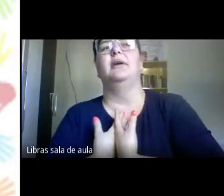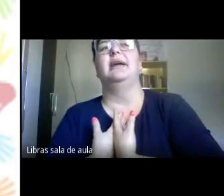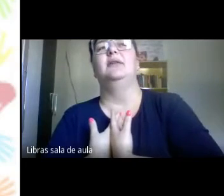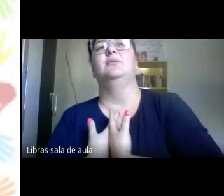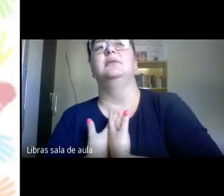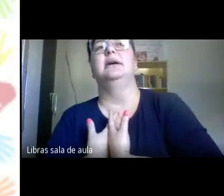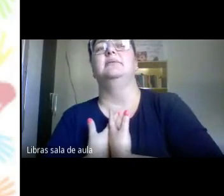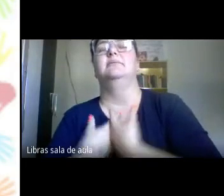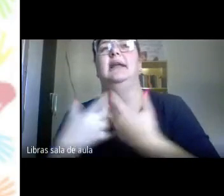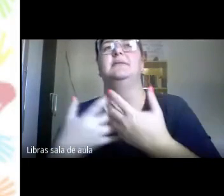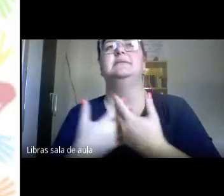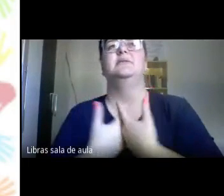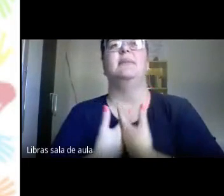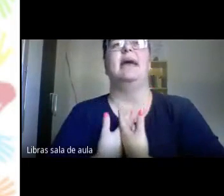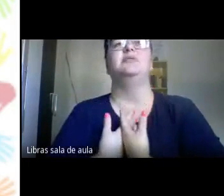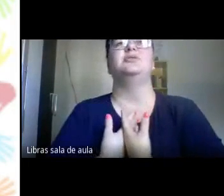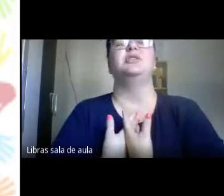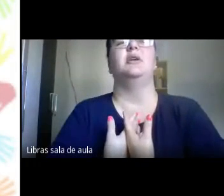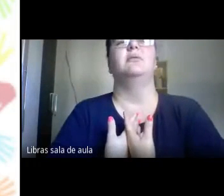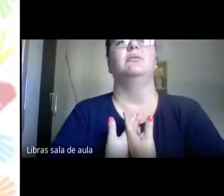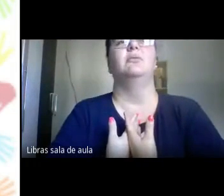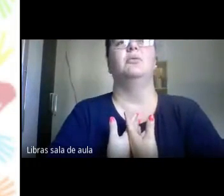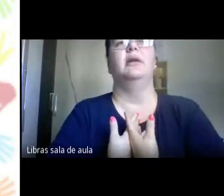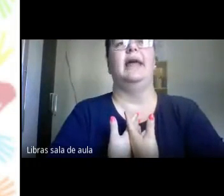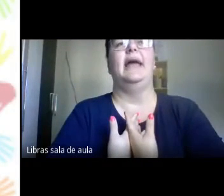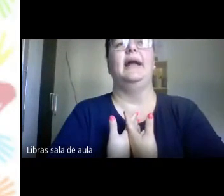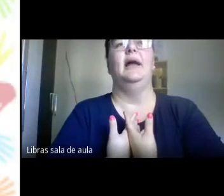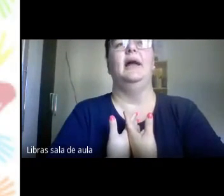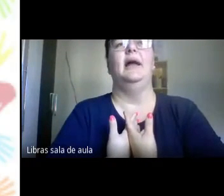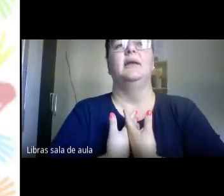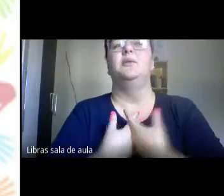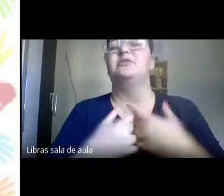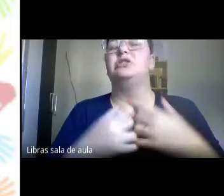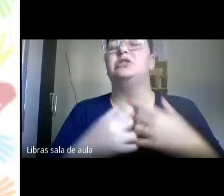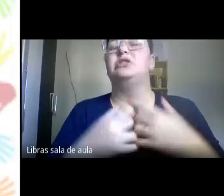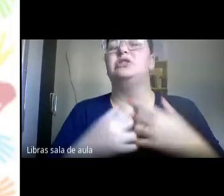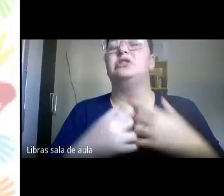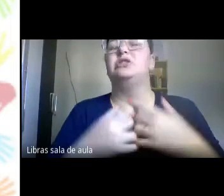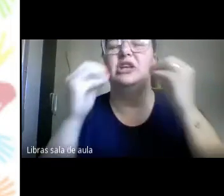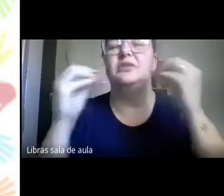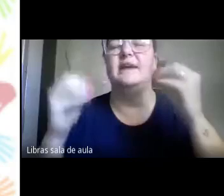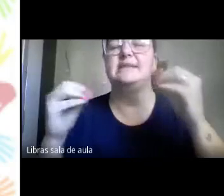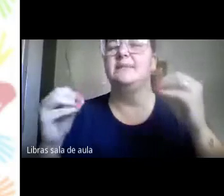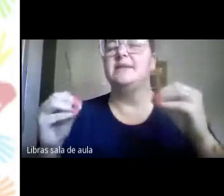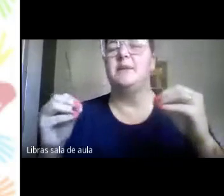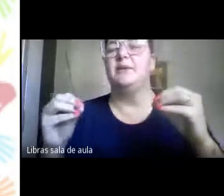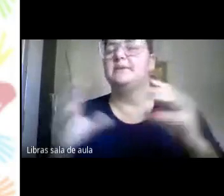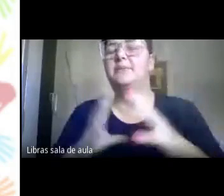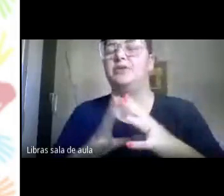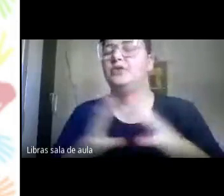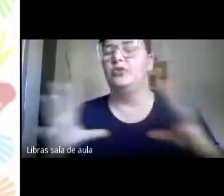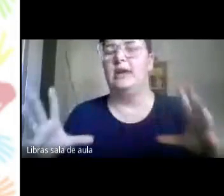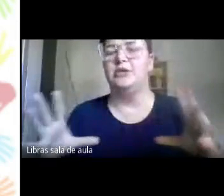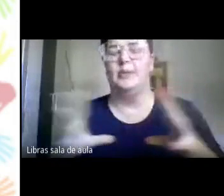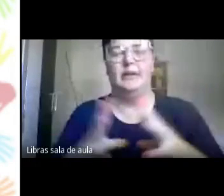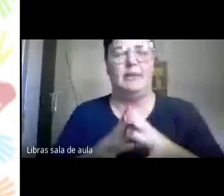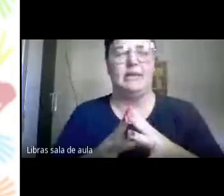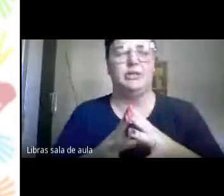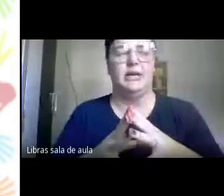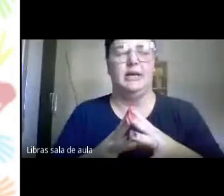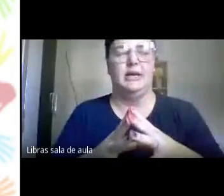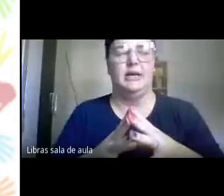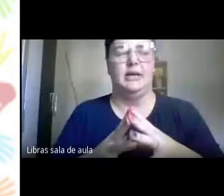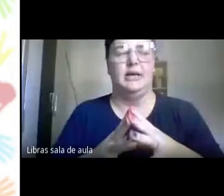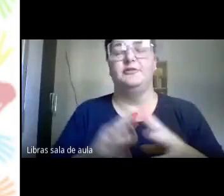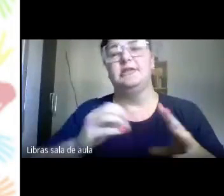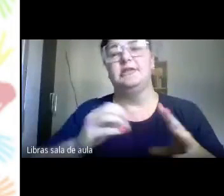quando eu era aluna lá no ensino médio, eu tinha um colega que o professor podia falar 20 vezes a mesma coisa, eu sempre tive dificuldade com